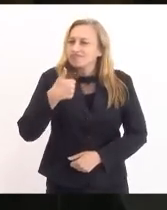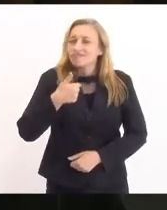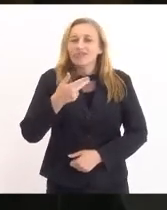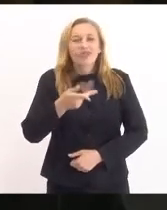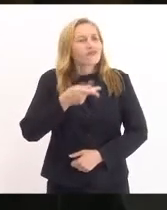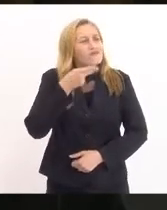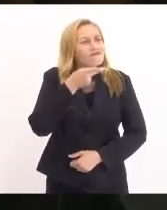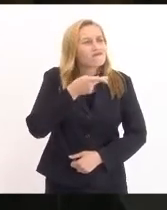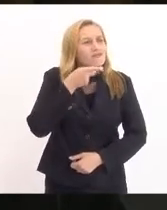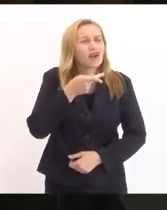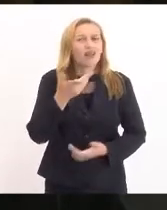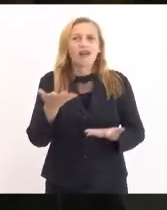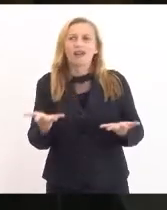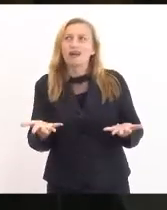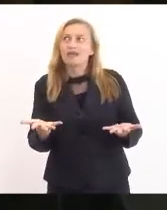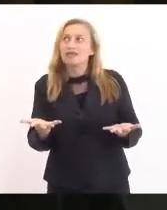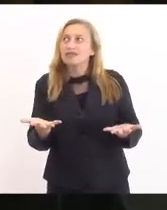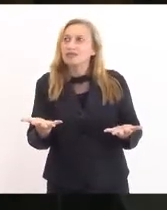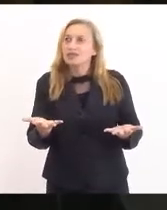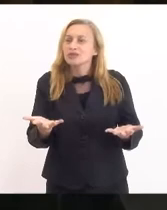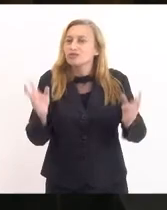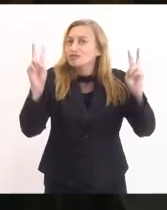falar sobre algo